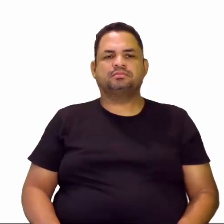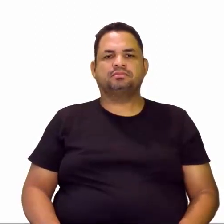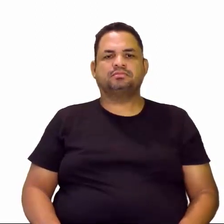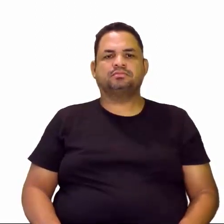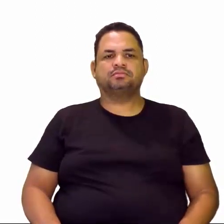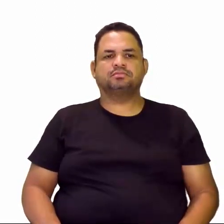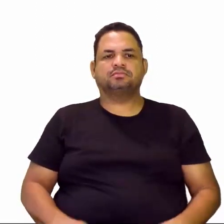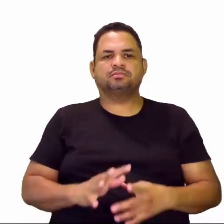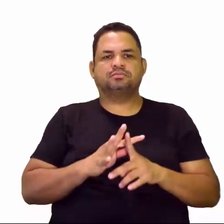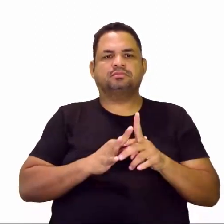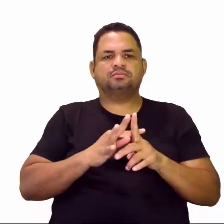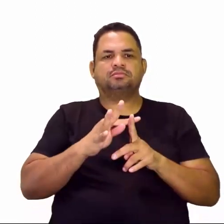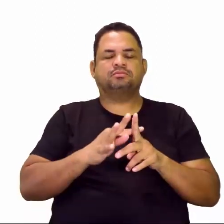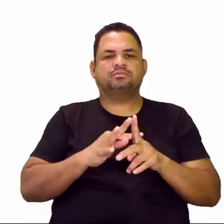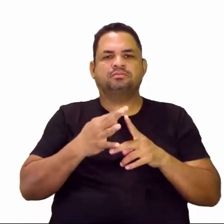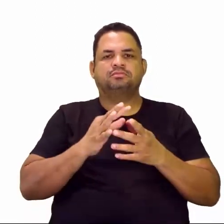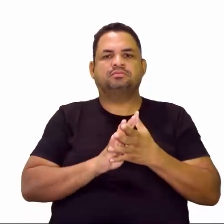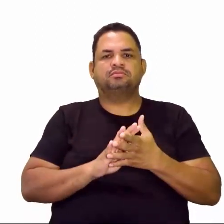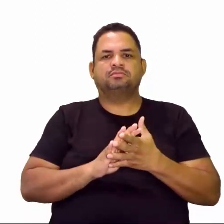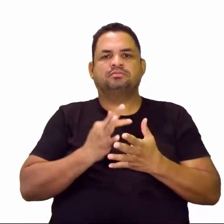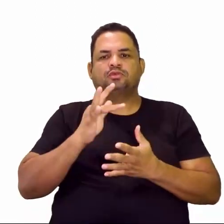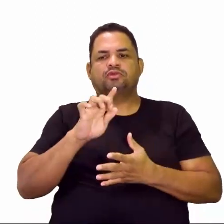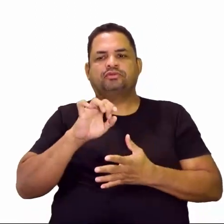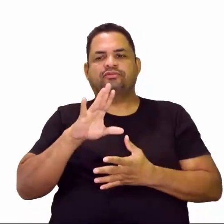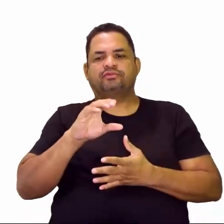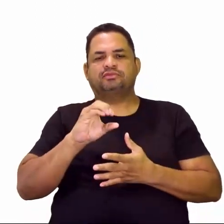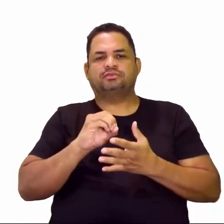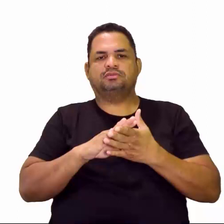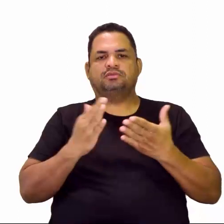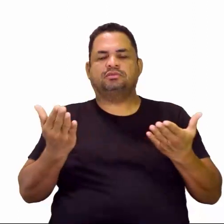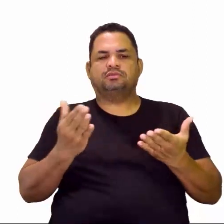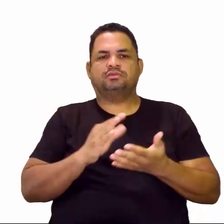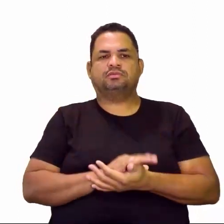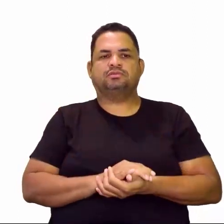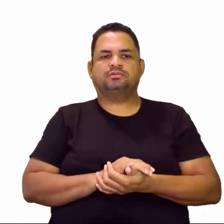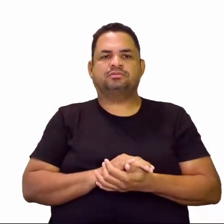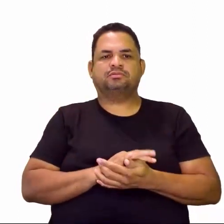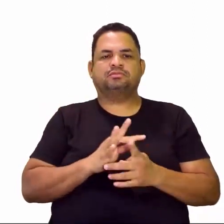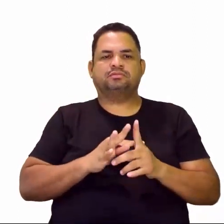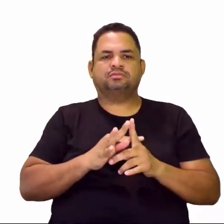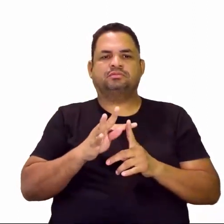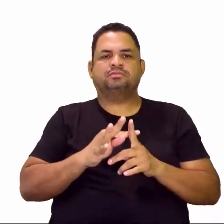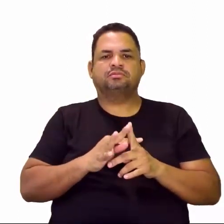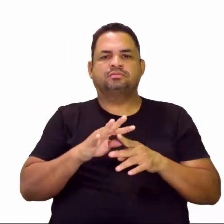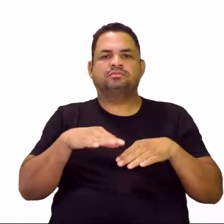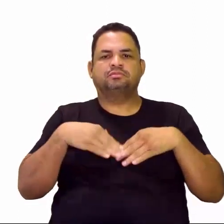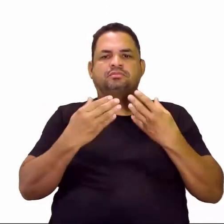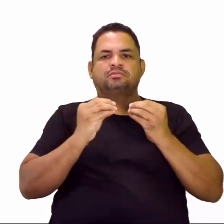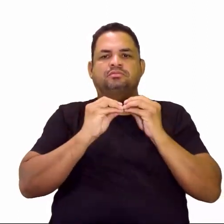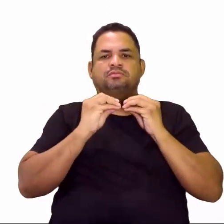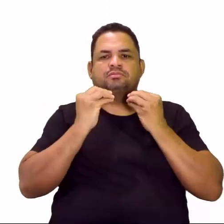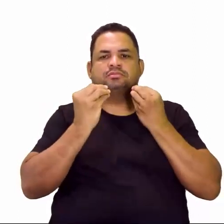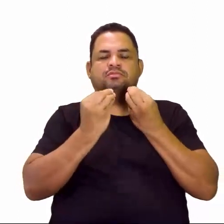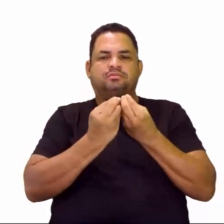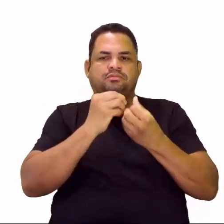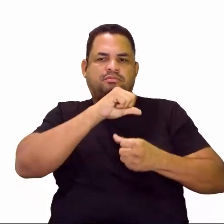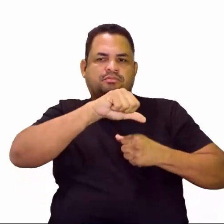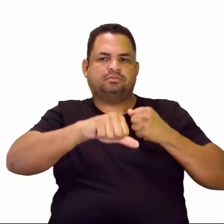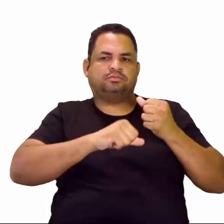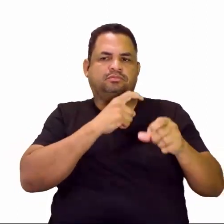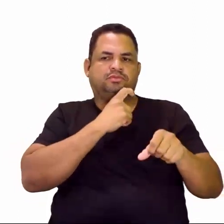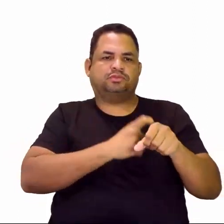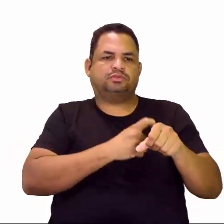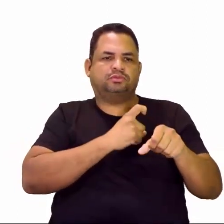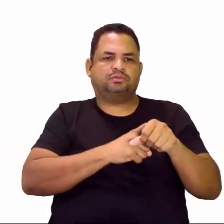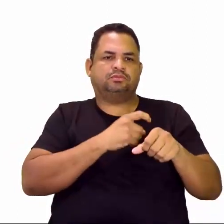Com relação à temperatura de fusão ou ponto de fusão, é a temperatura na qual uma substância muda